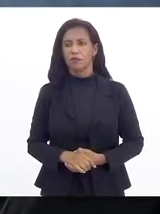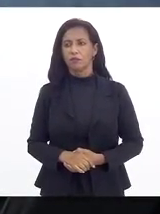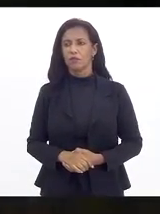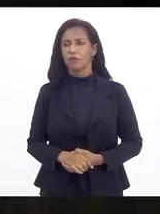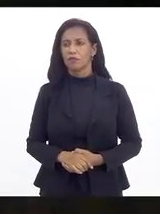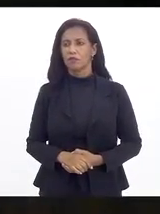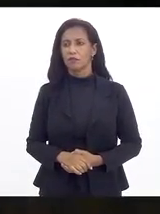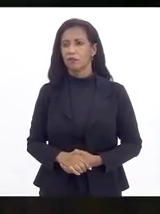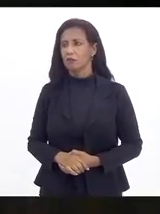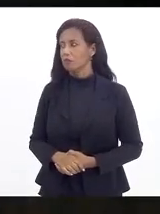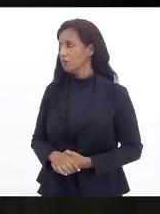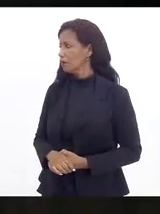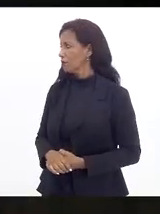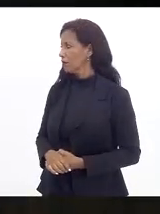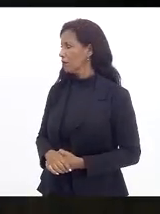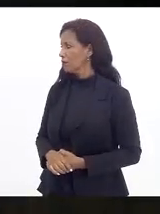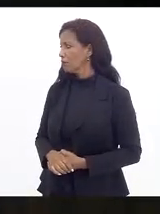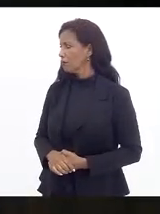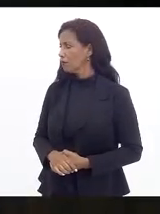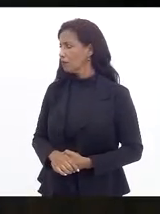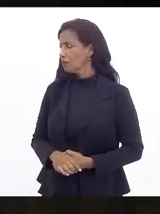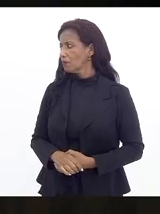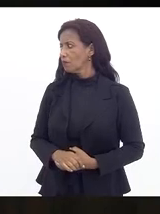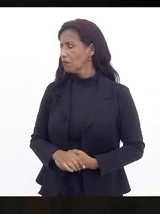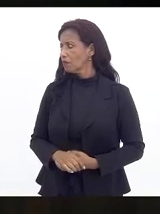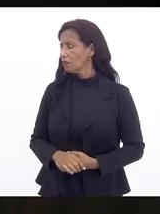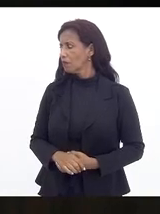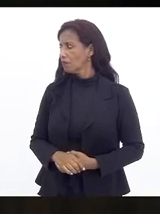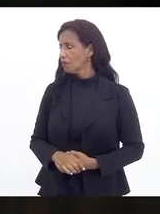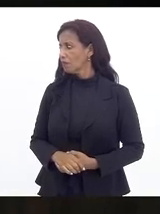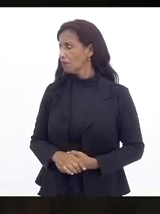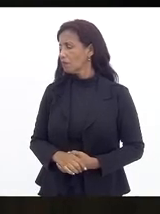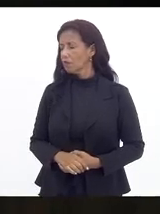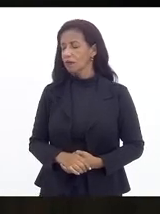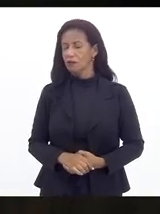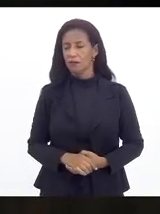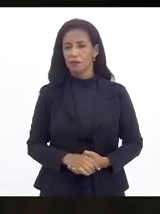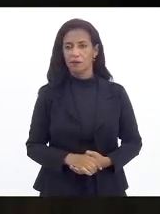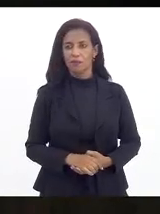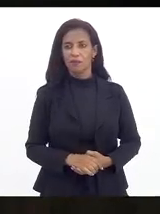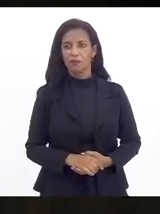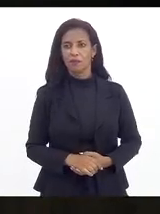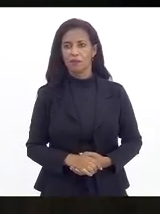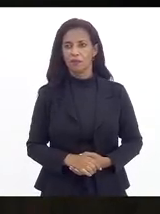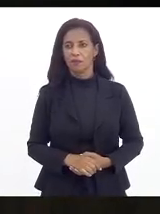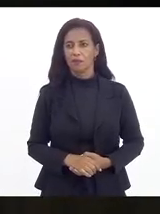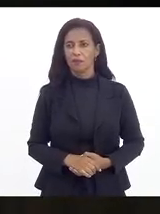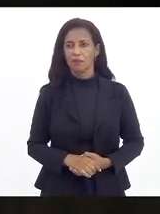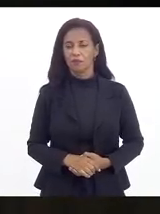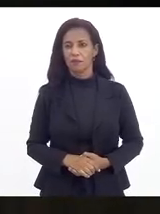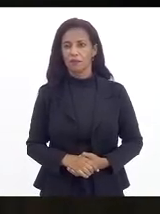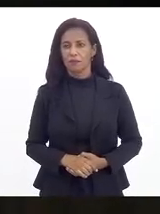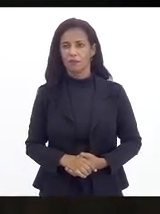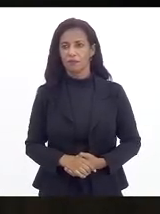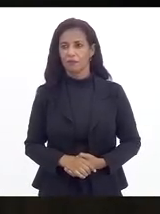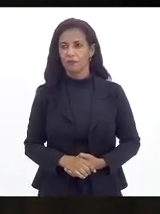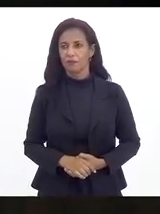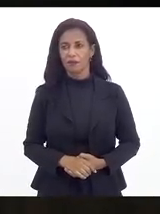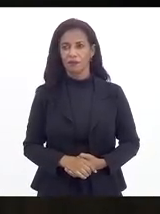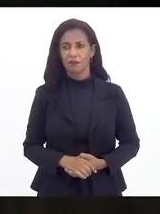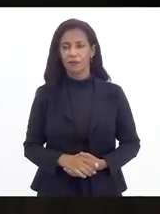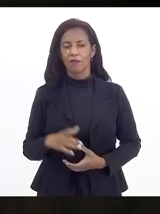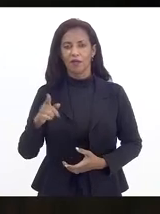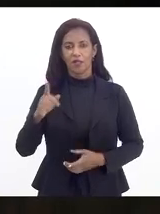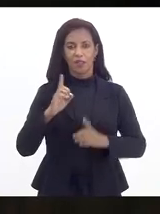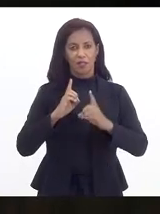No momento oportuno vai ter o hip-hop, o funk, quero ver Vossa Excelência defendendo também os dançarinos. Ó, esse debate...